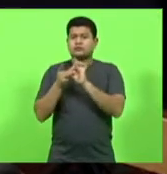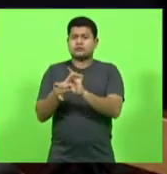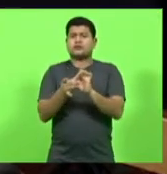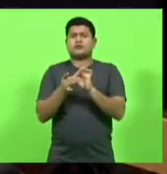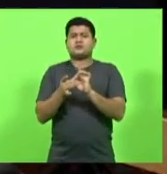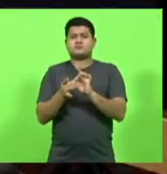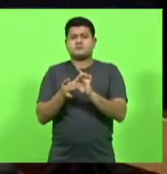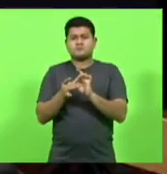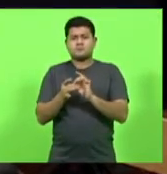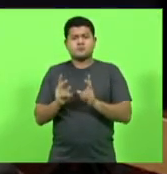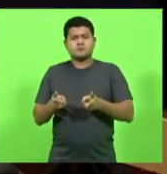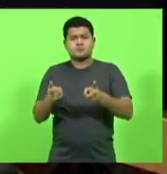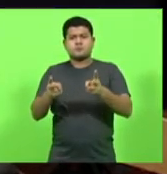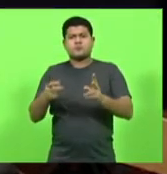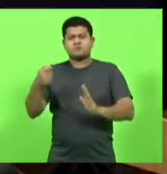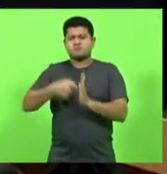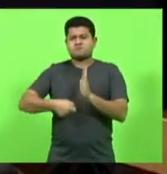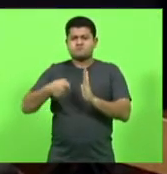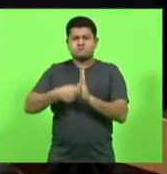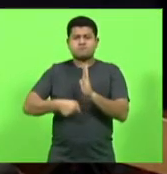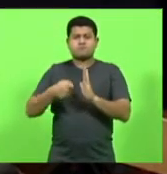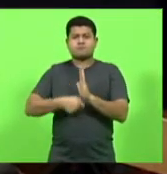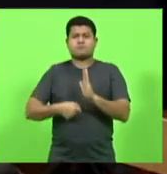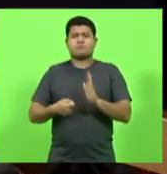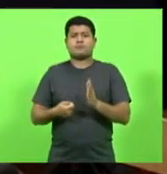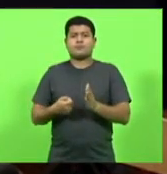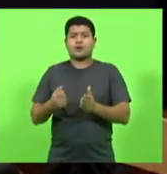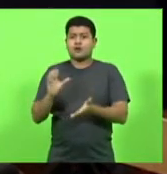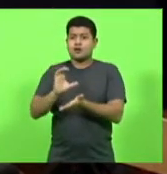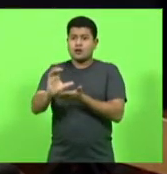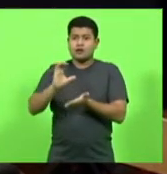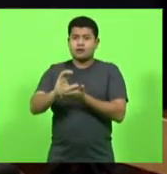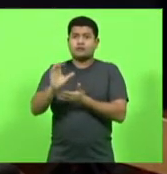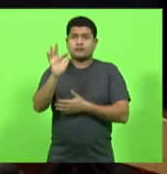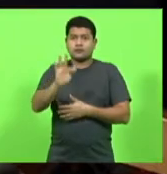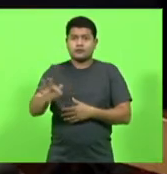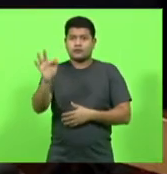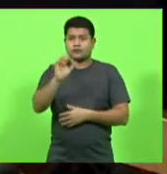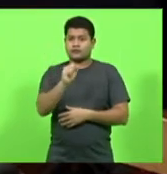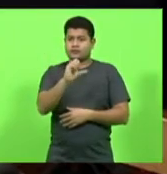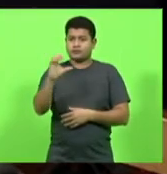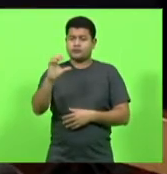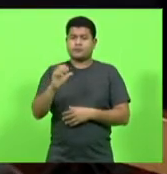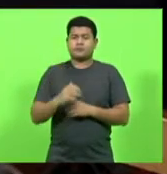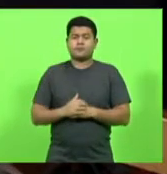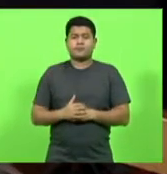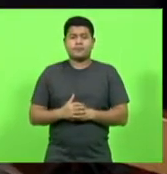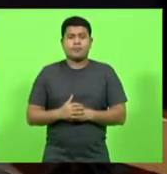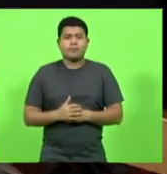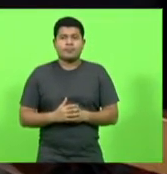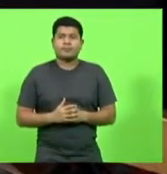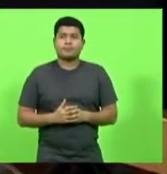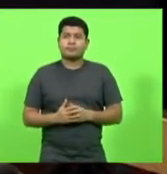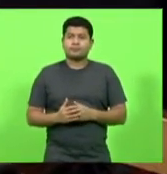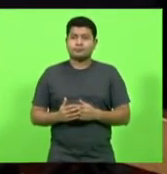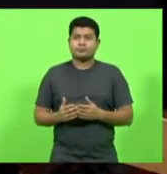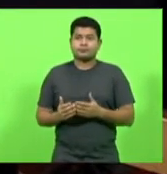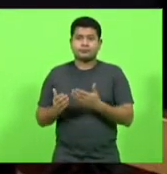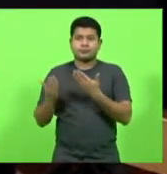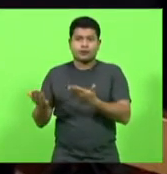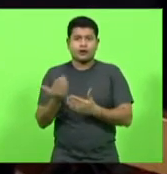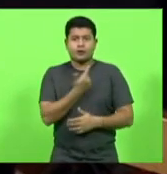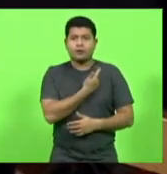e continuarmos essa cobrança de investimentos federais em Santa Catarina. O governo de Santa